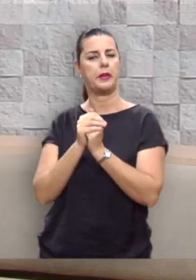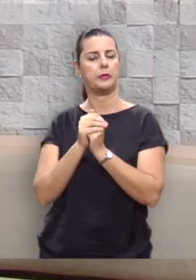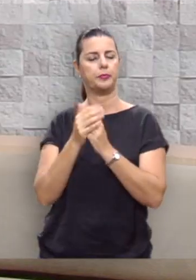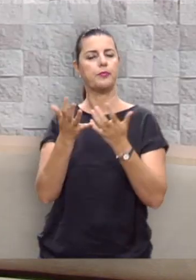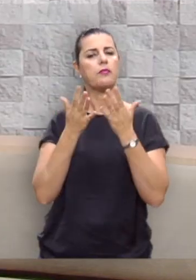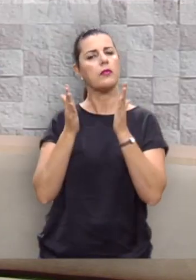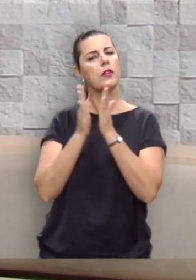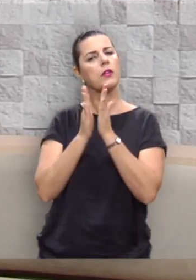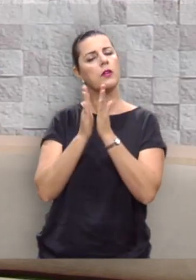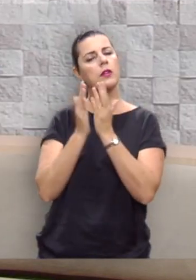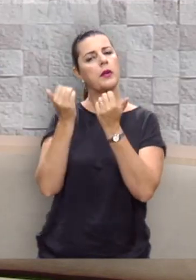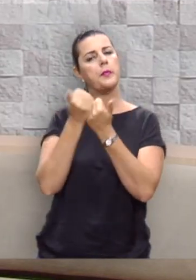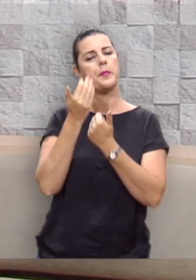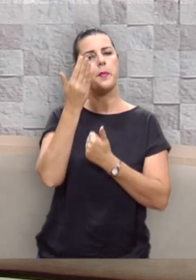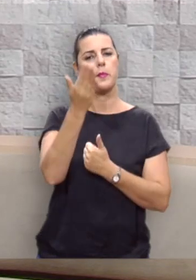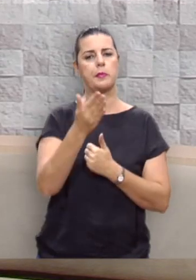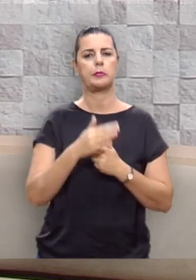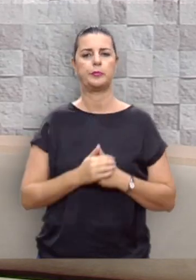Eu quero orar com você,